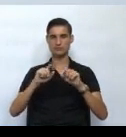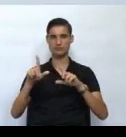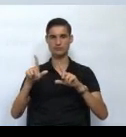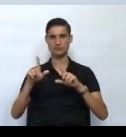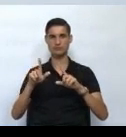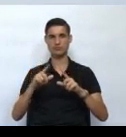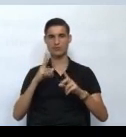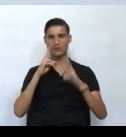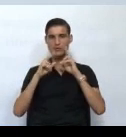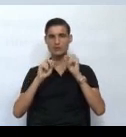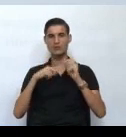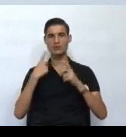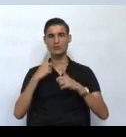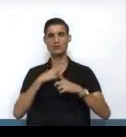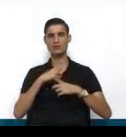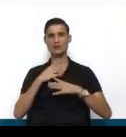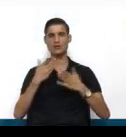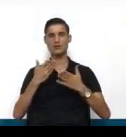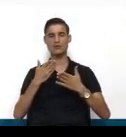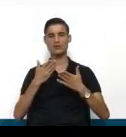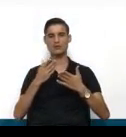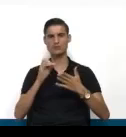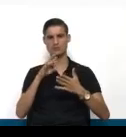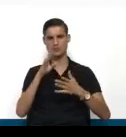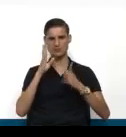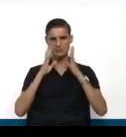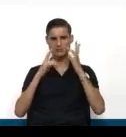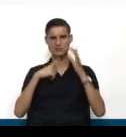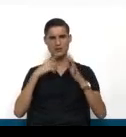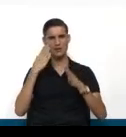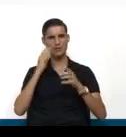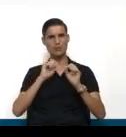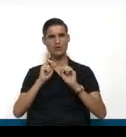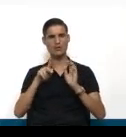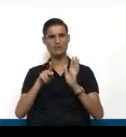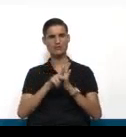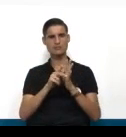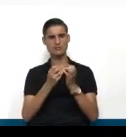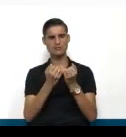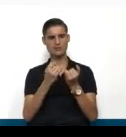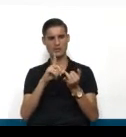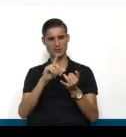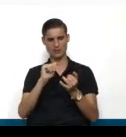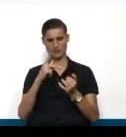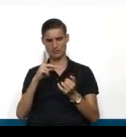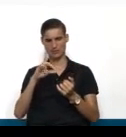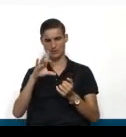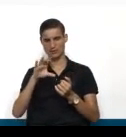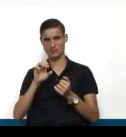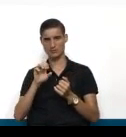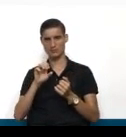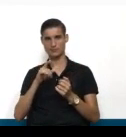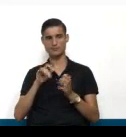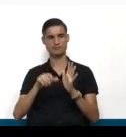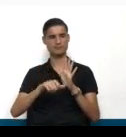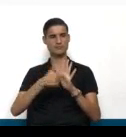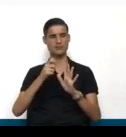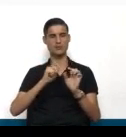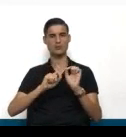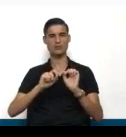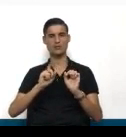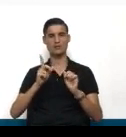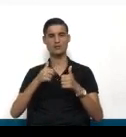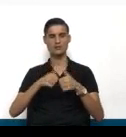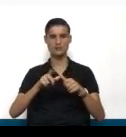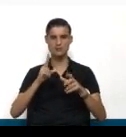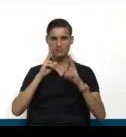Voltando aqui no quadro, o que nós temos, então? Só para que a gente possa entender o que é essa equação de Laplace. Primeiramente, ela